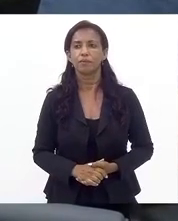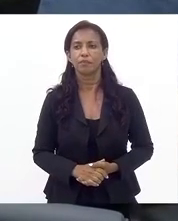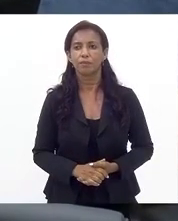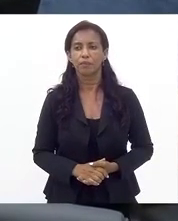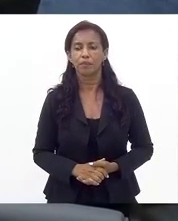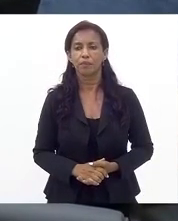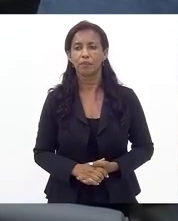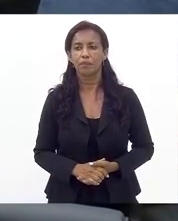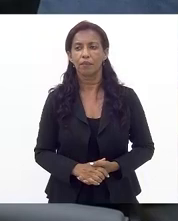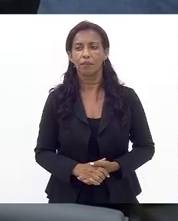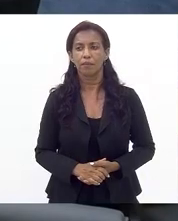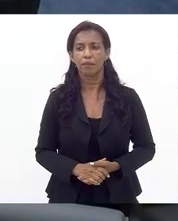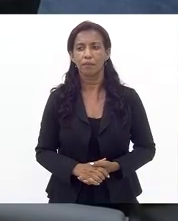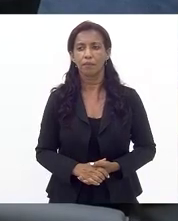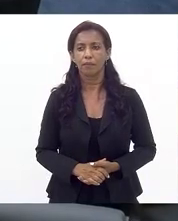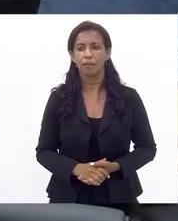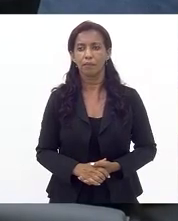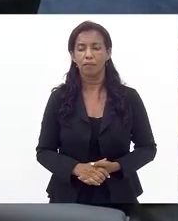lá